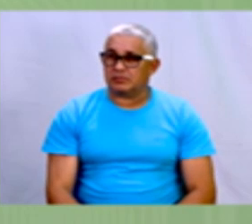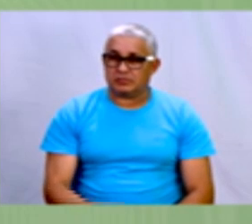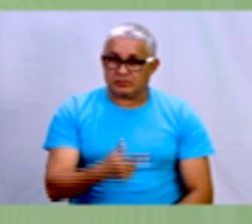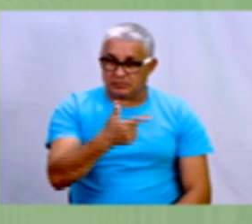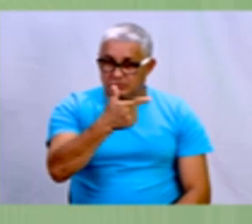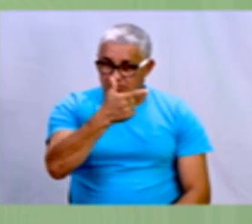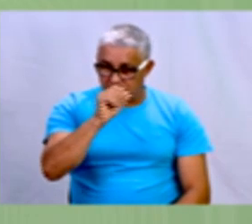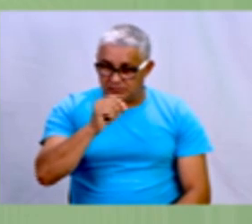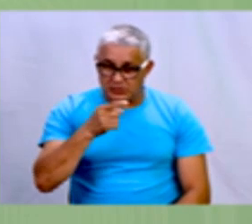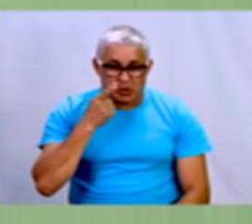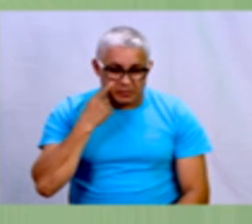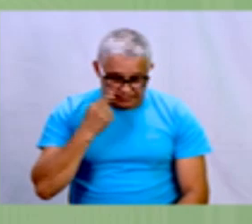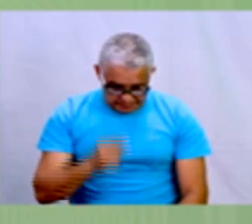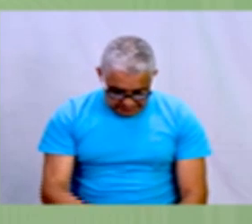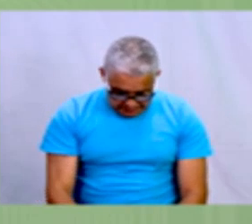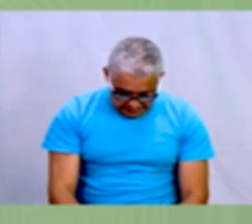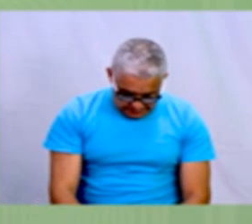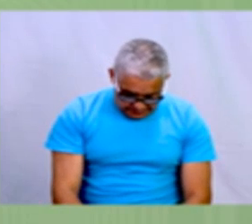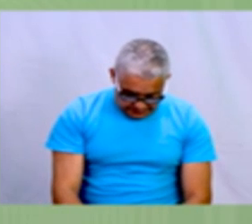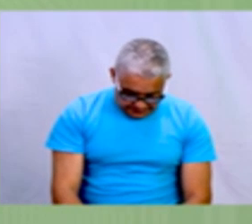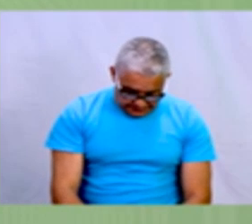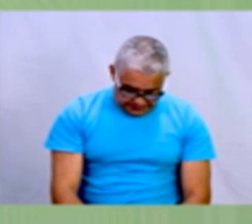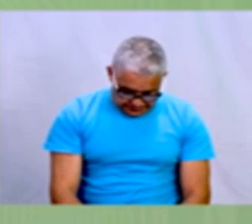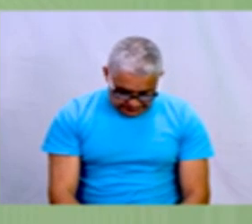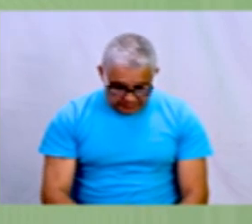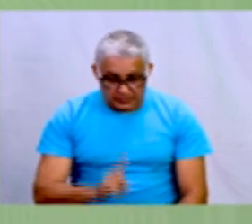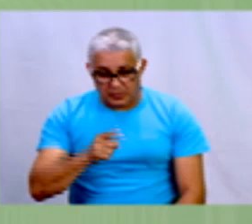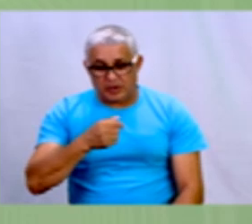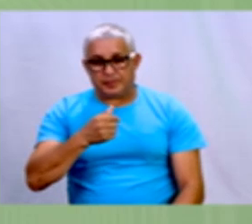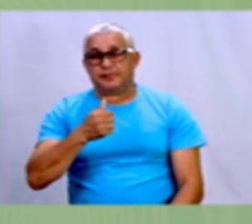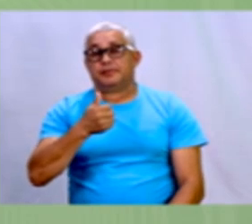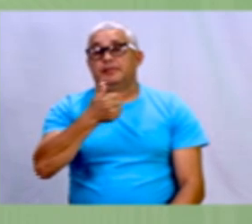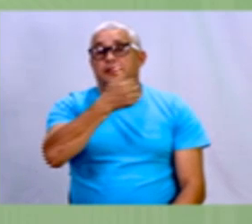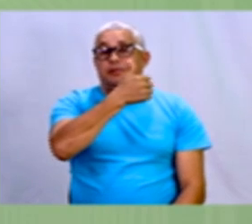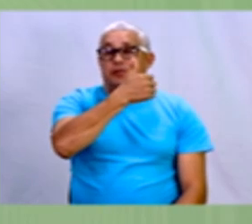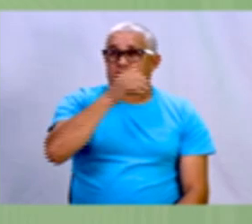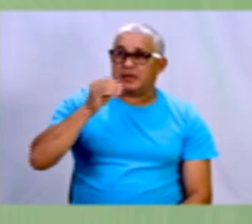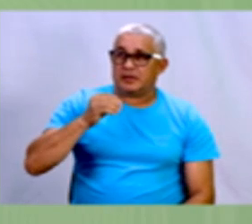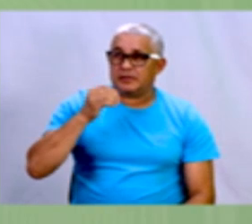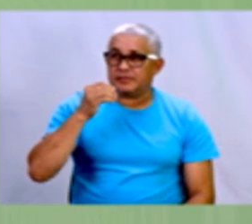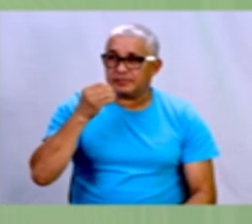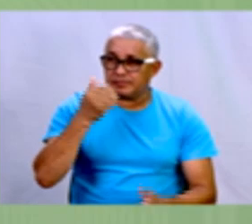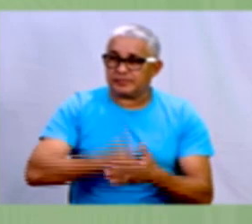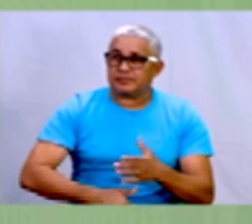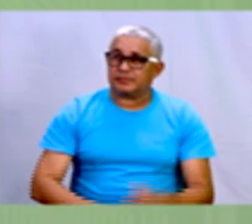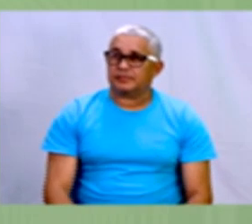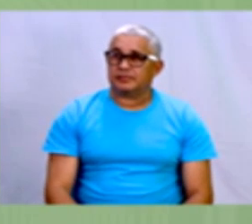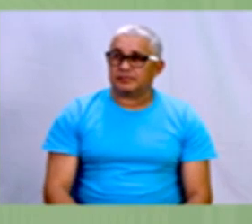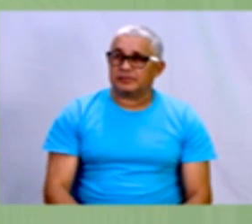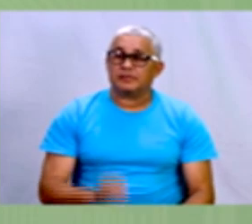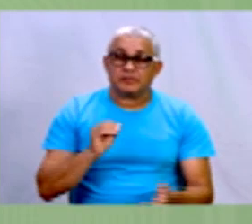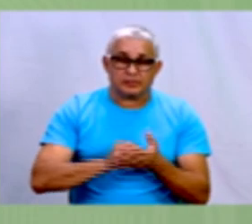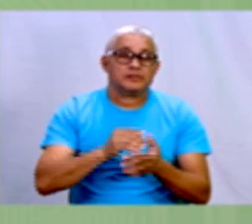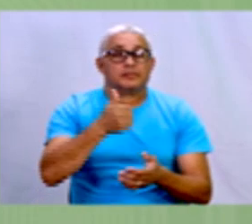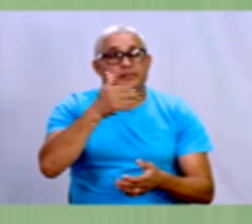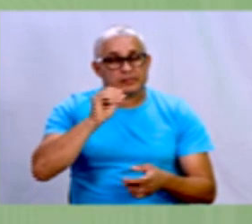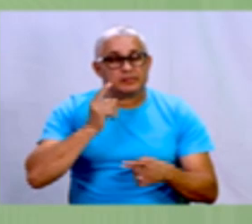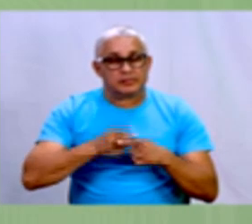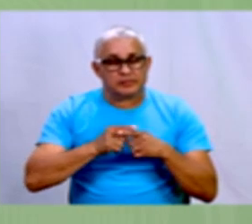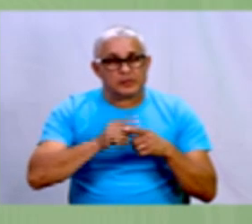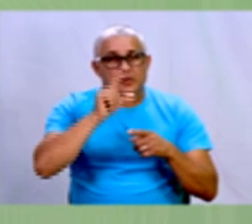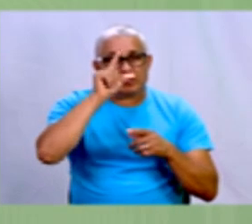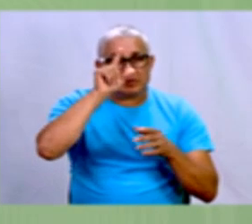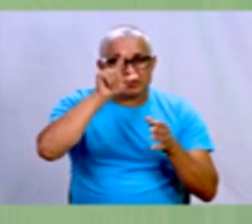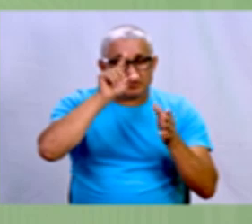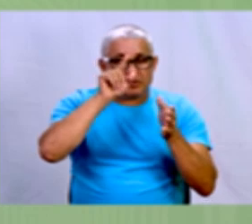200, tá vendo? Daí eu amortizei mais 100. Quanto que vai faltar eu pagar? 100, porque eu vou diminuindo 100